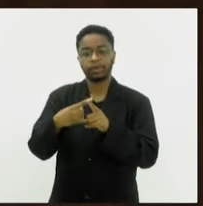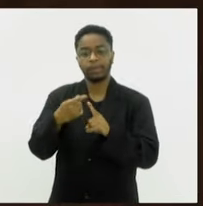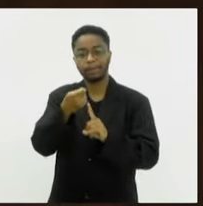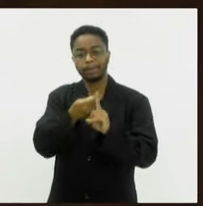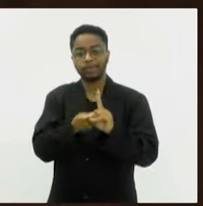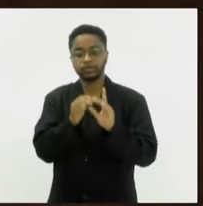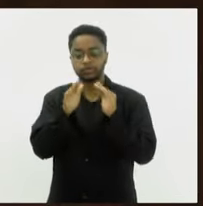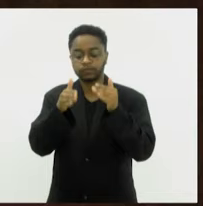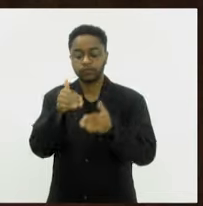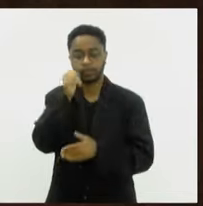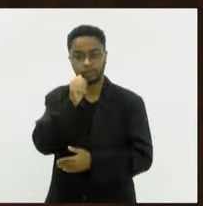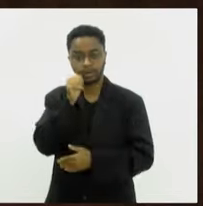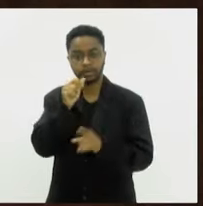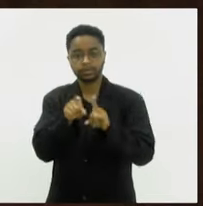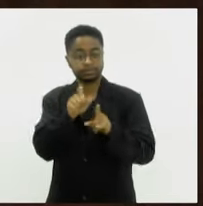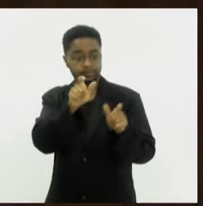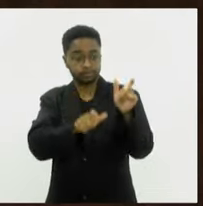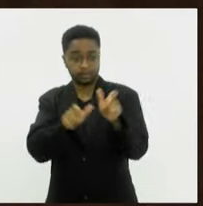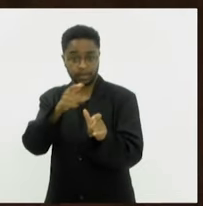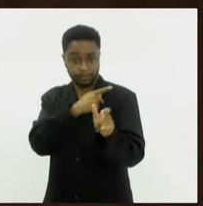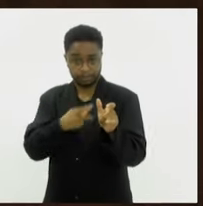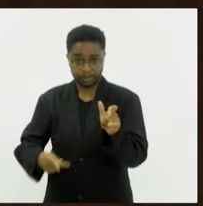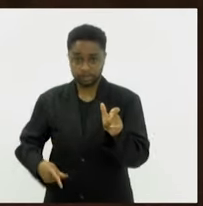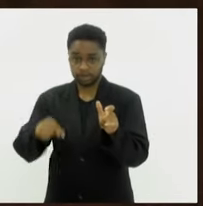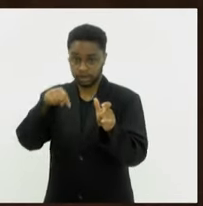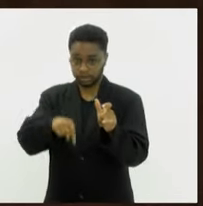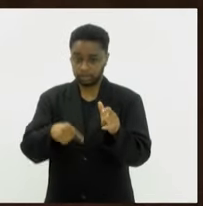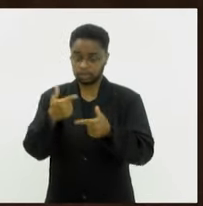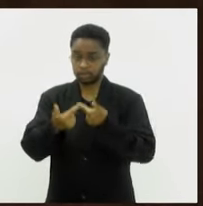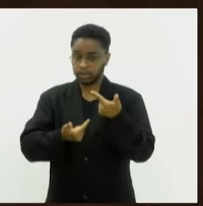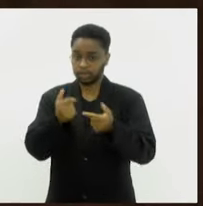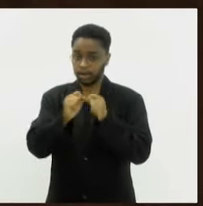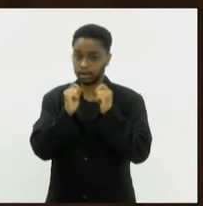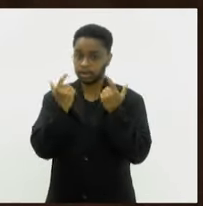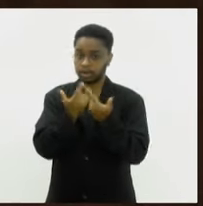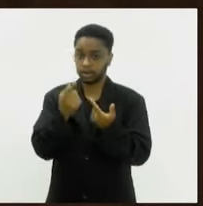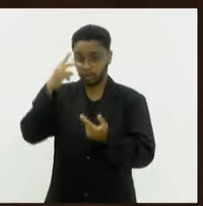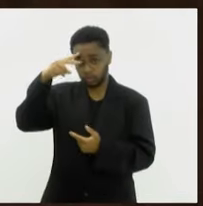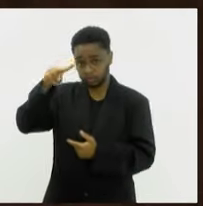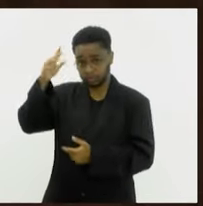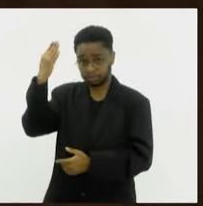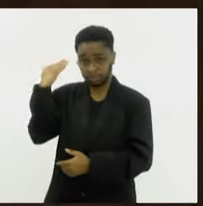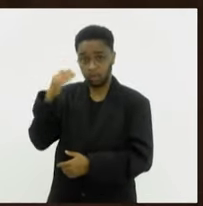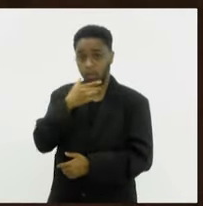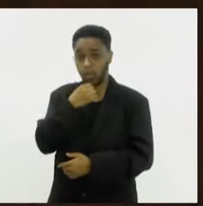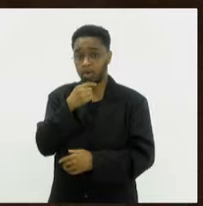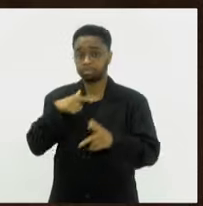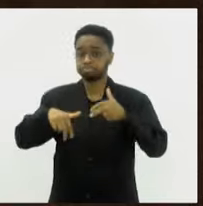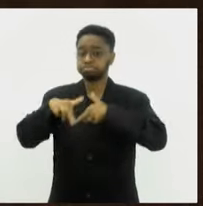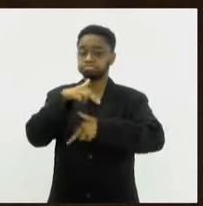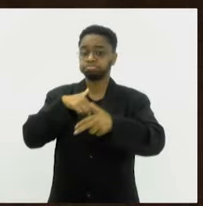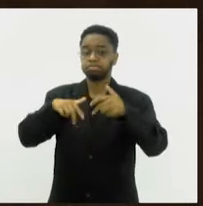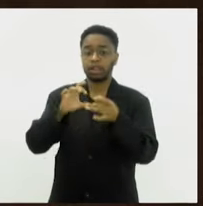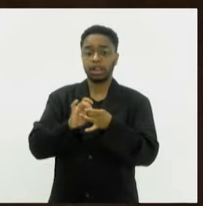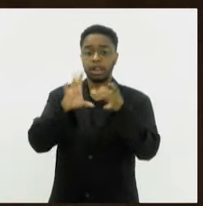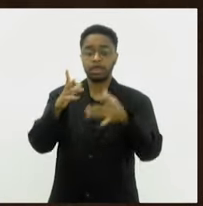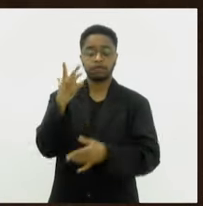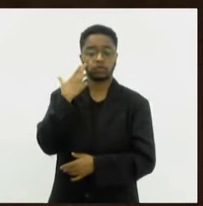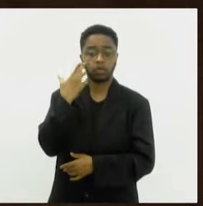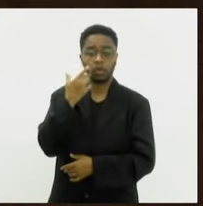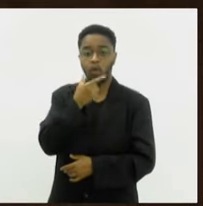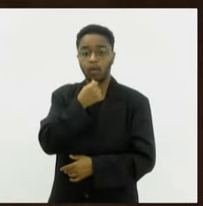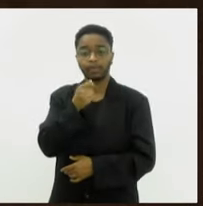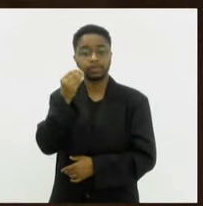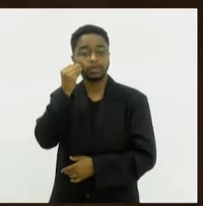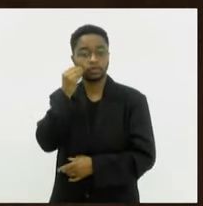mulheres, vossas excelências presidindo os trabalhos e até 2 semanas atrás circulando entre nós um sujeito que tentou